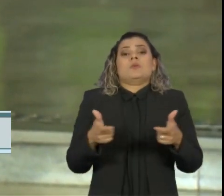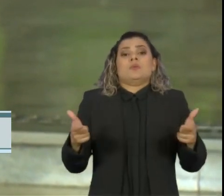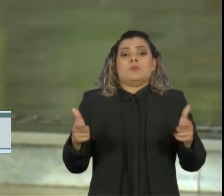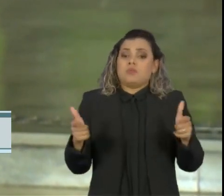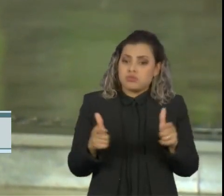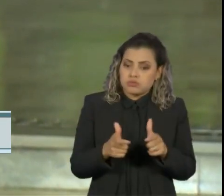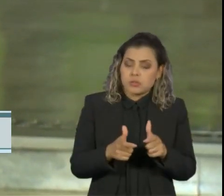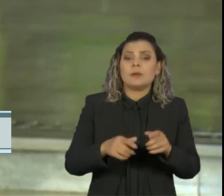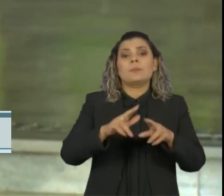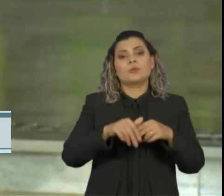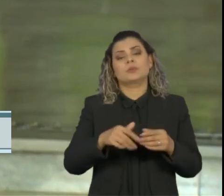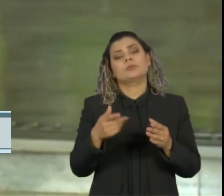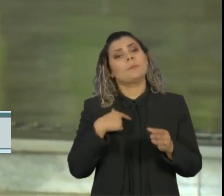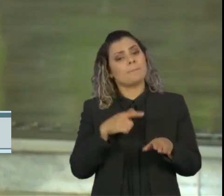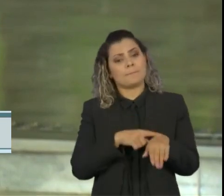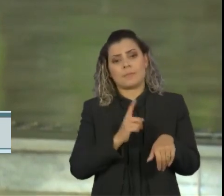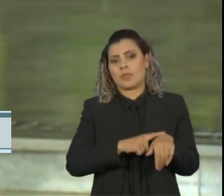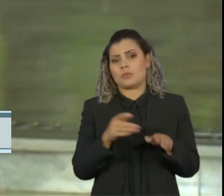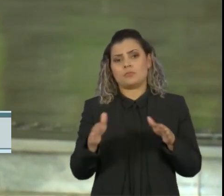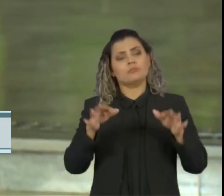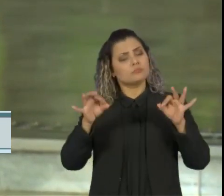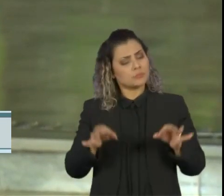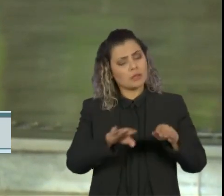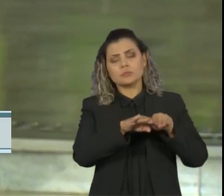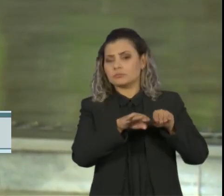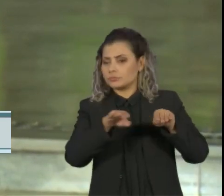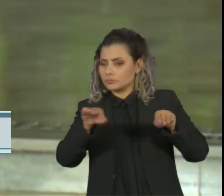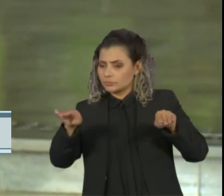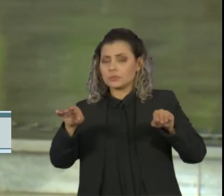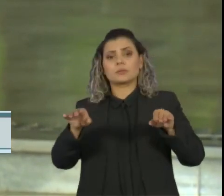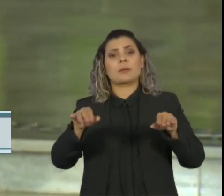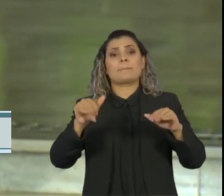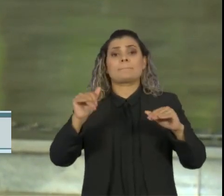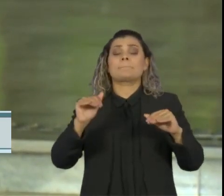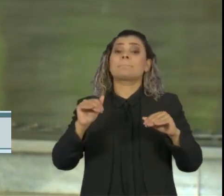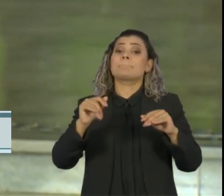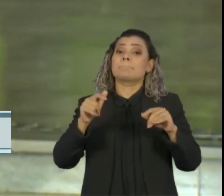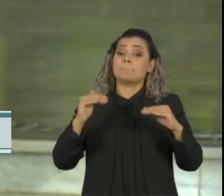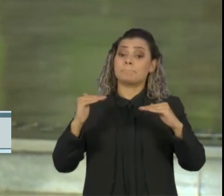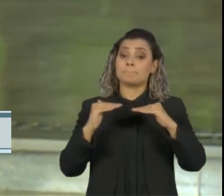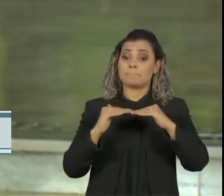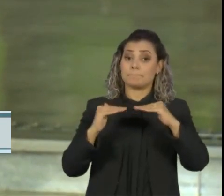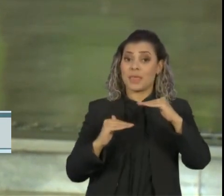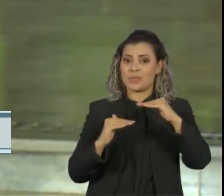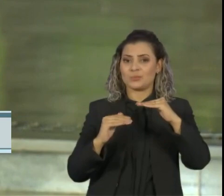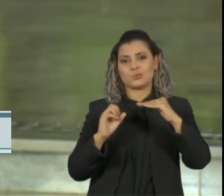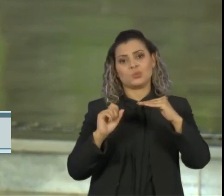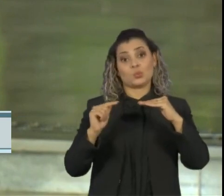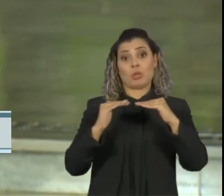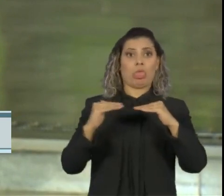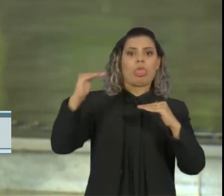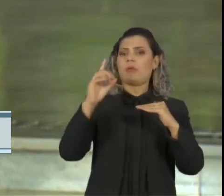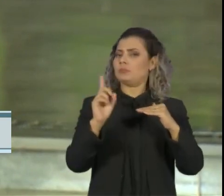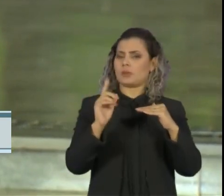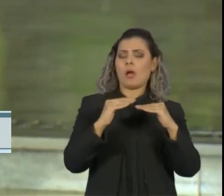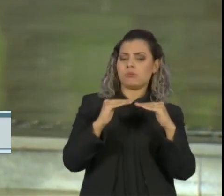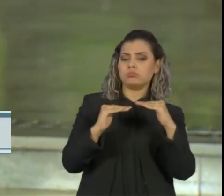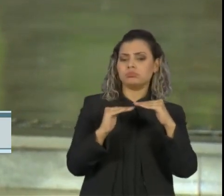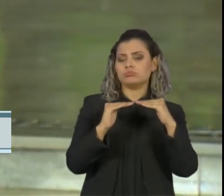está dentro do intervalo esperado, mais para baixo do intervalo do que para a média ou para o limite